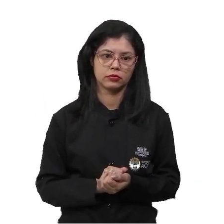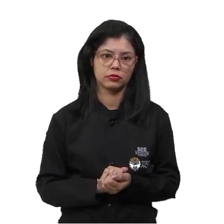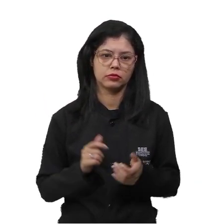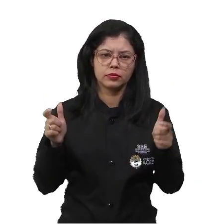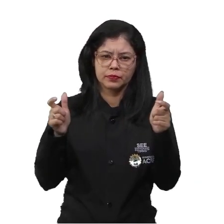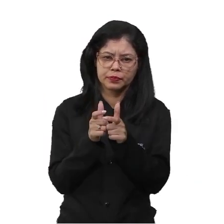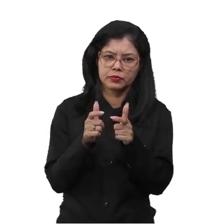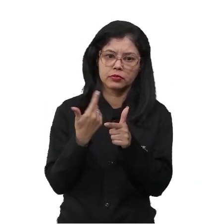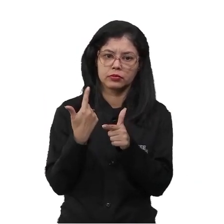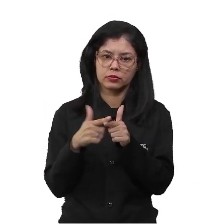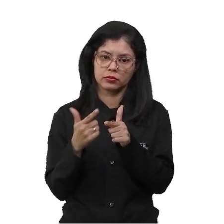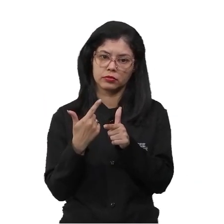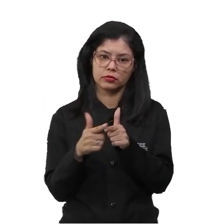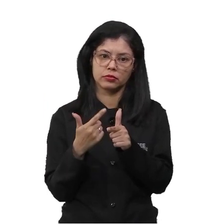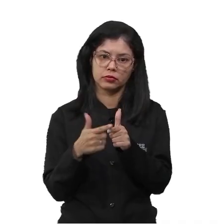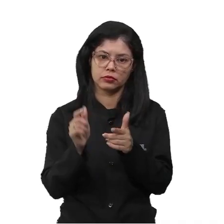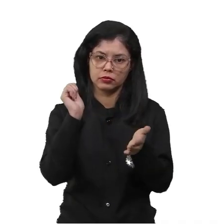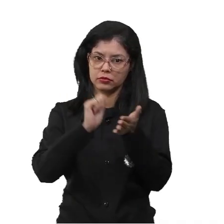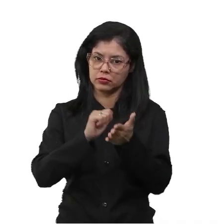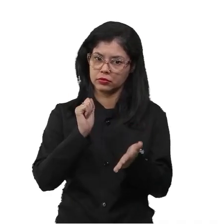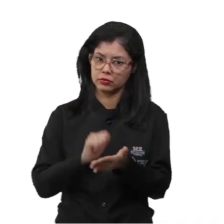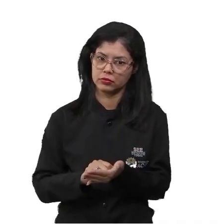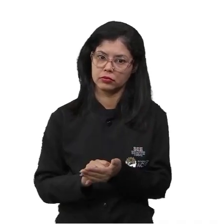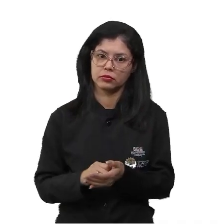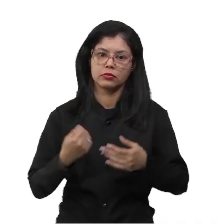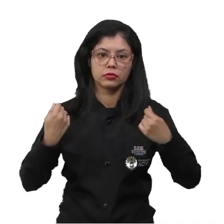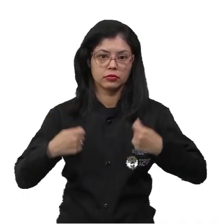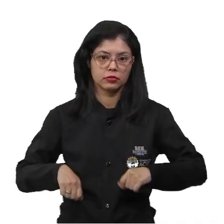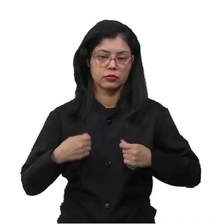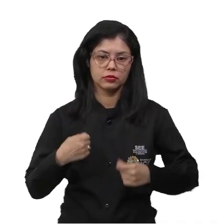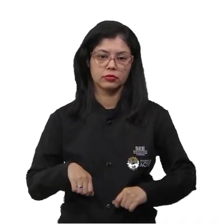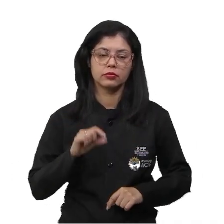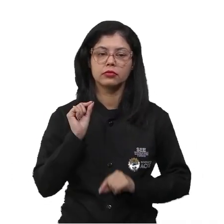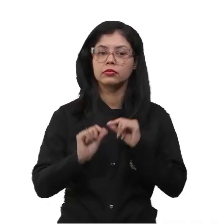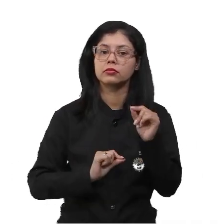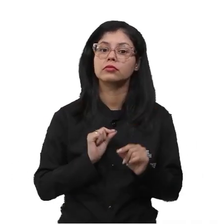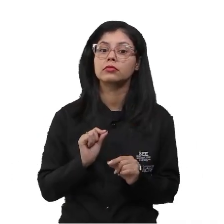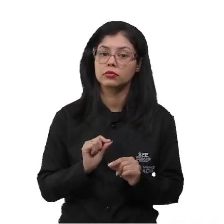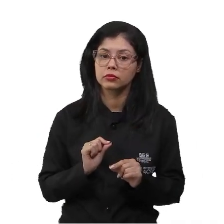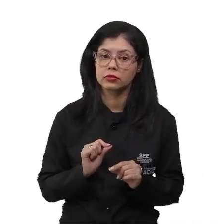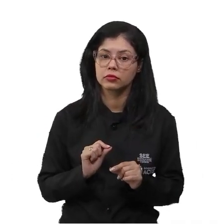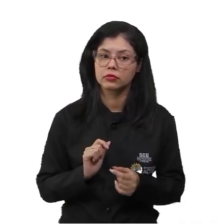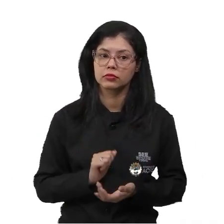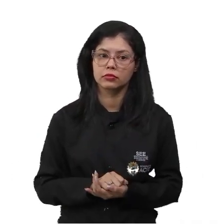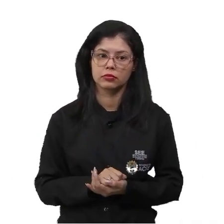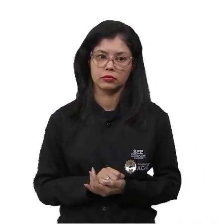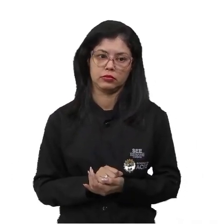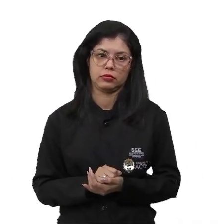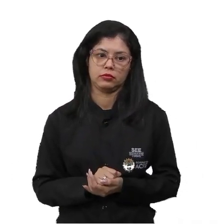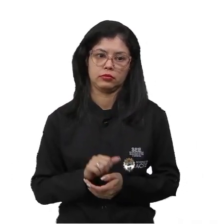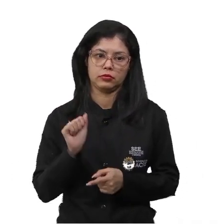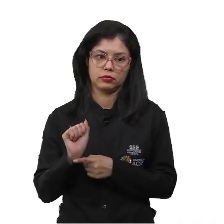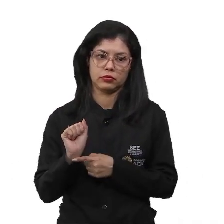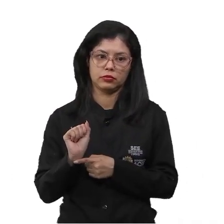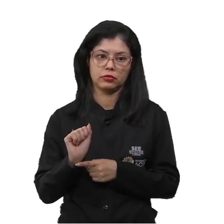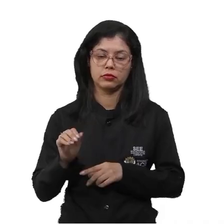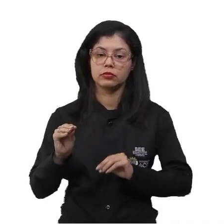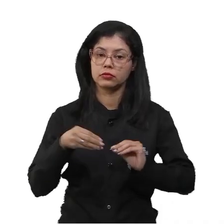para minimizar a problemática descrita, devem privilegiar letra